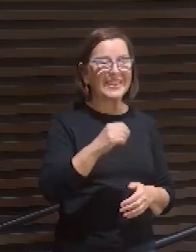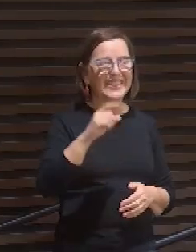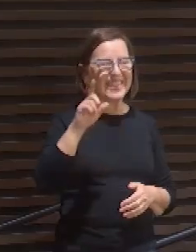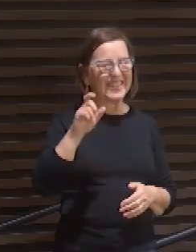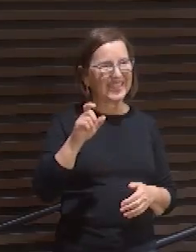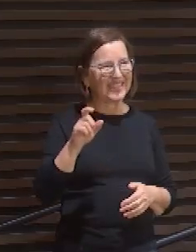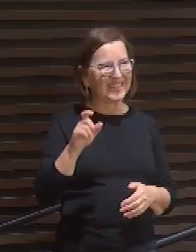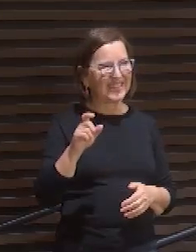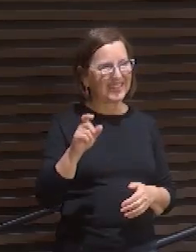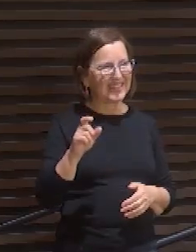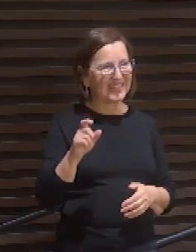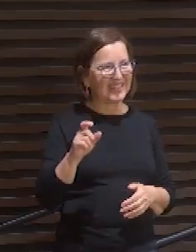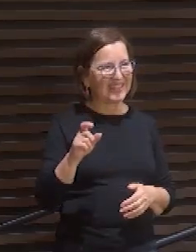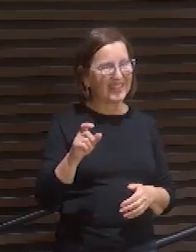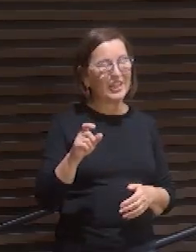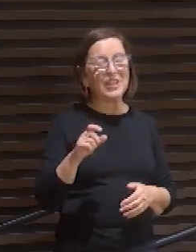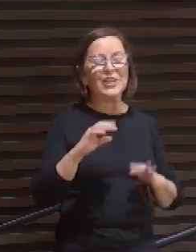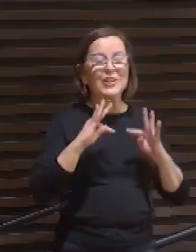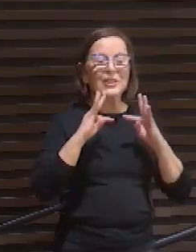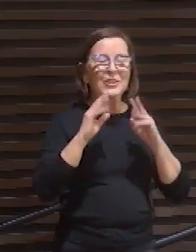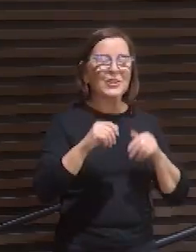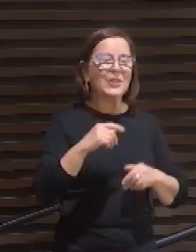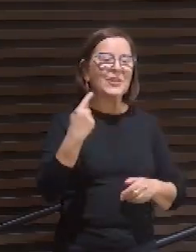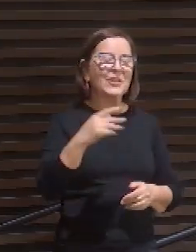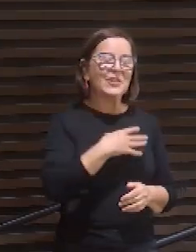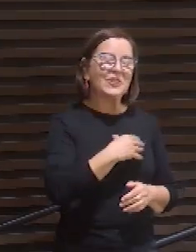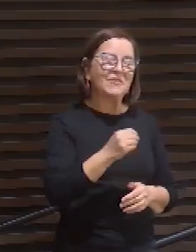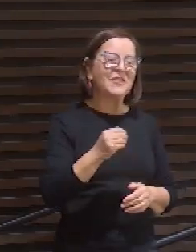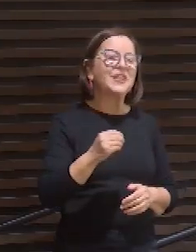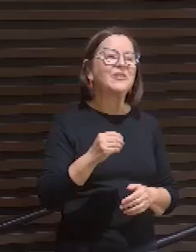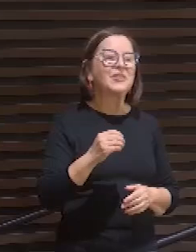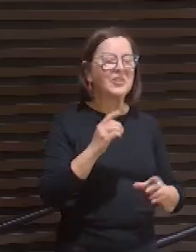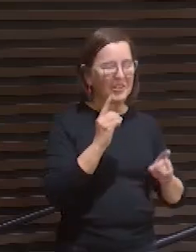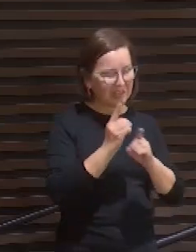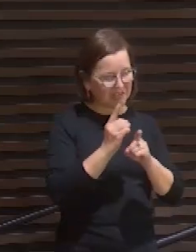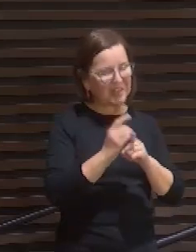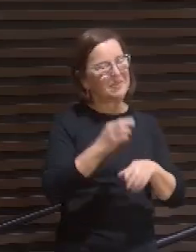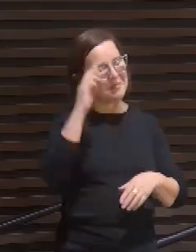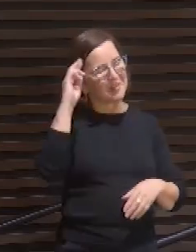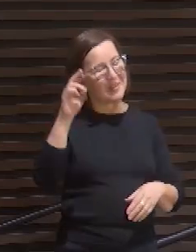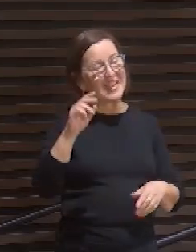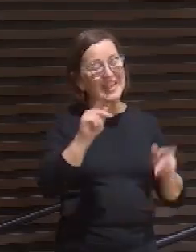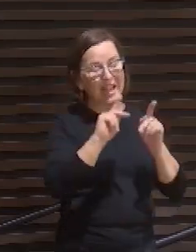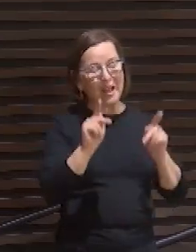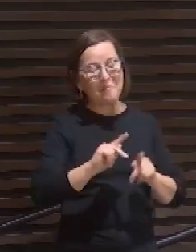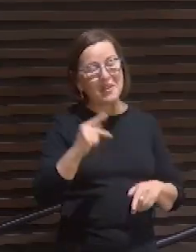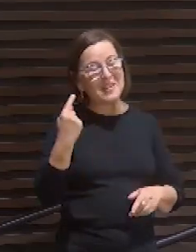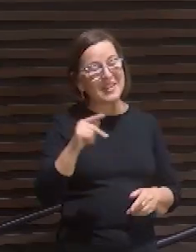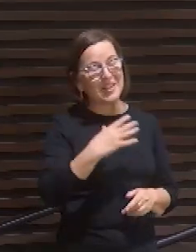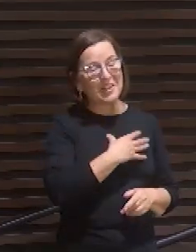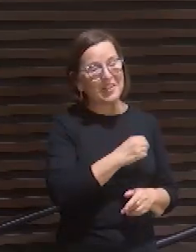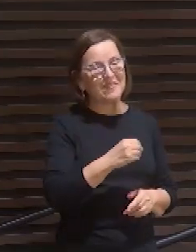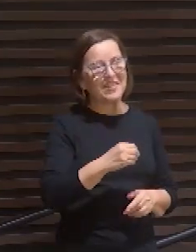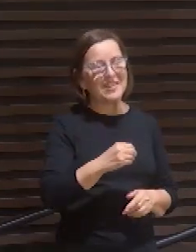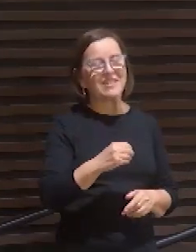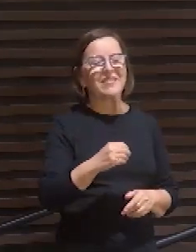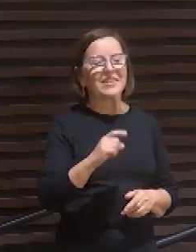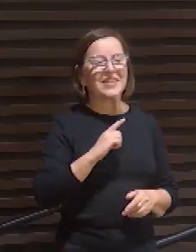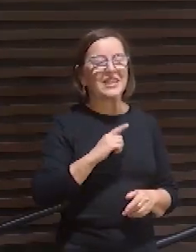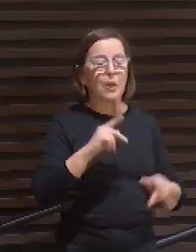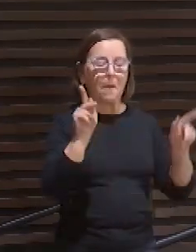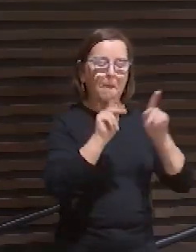não serão discípulos do Senhor e a paz dos teus filhos será abundante. Eles vão ganhar